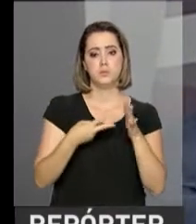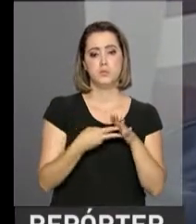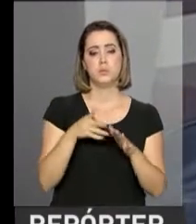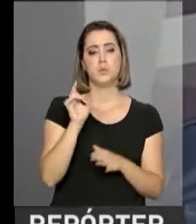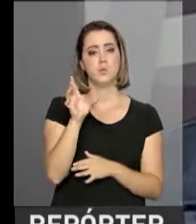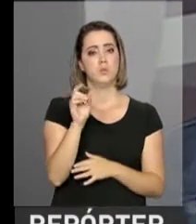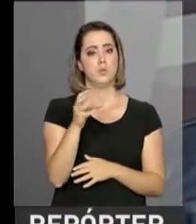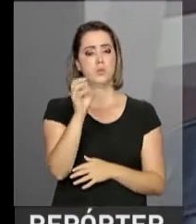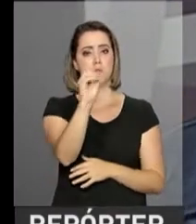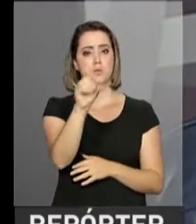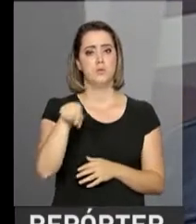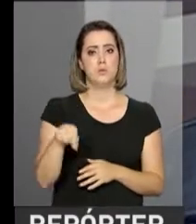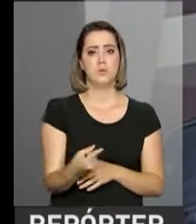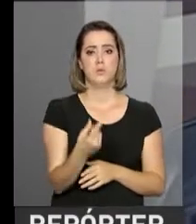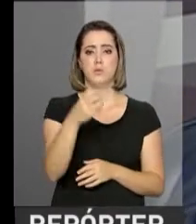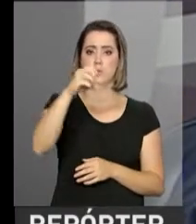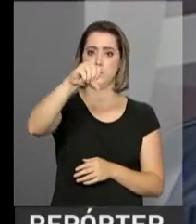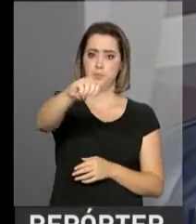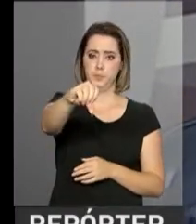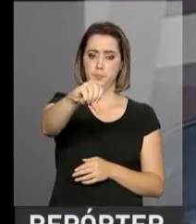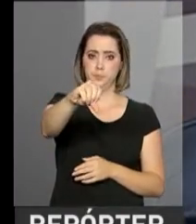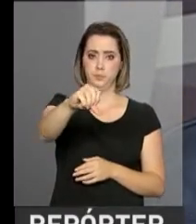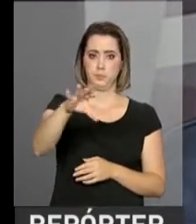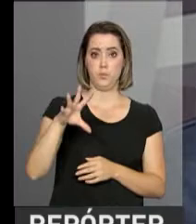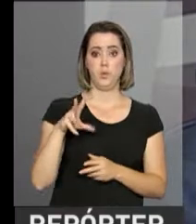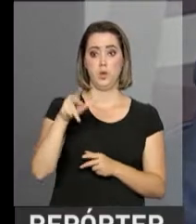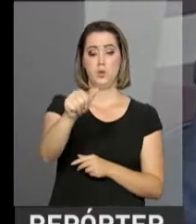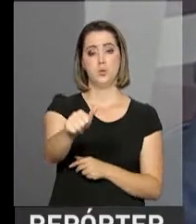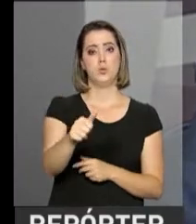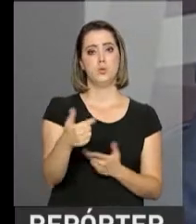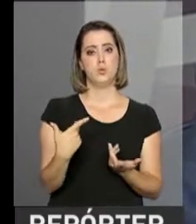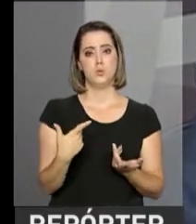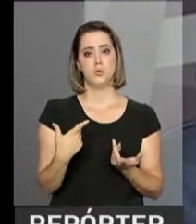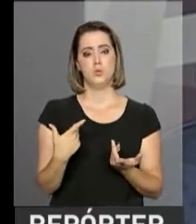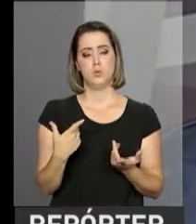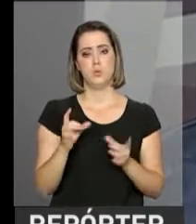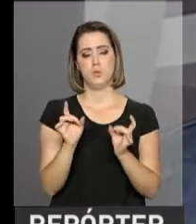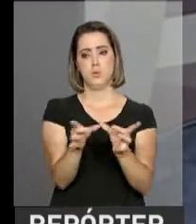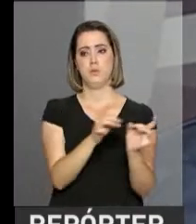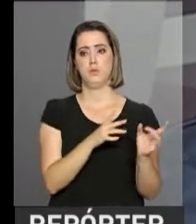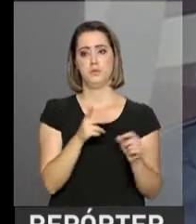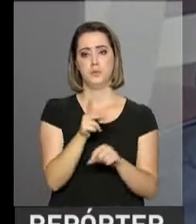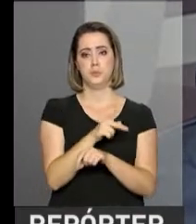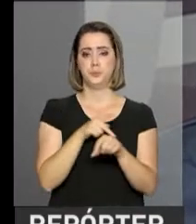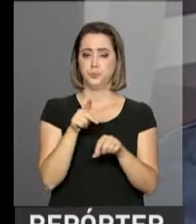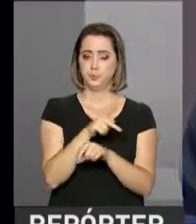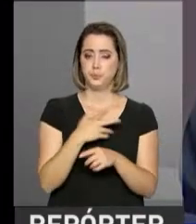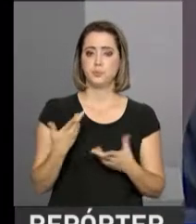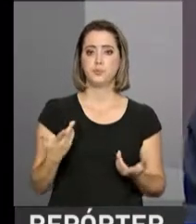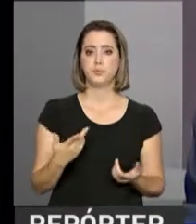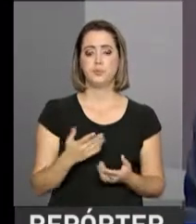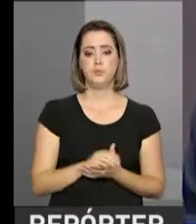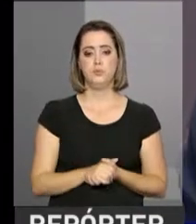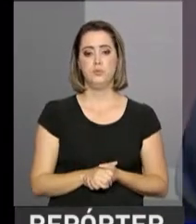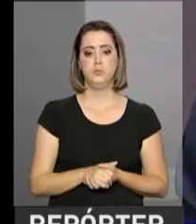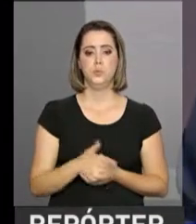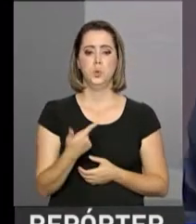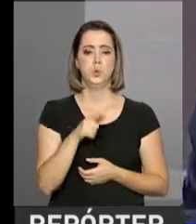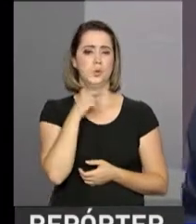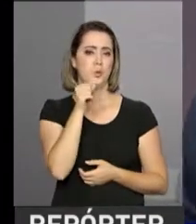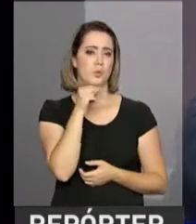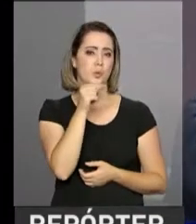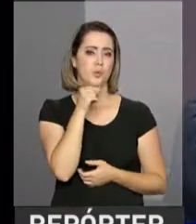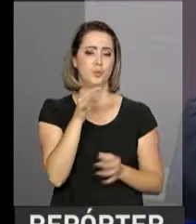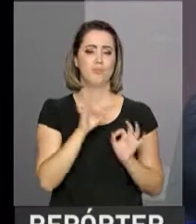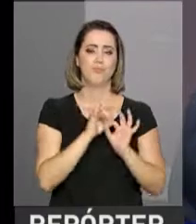apenas 0,9 do total de exportado de carnes do Brasil. Eu não tenho dúvida nenhuma,